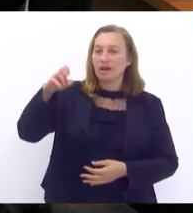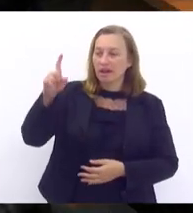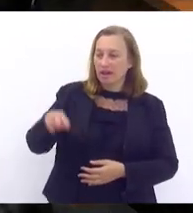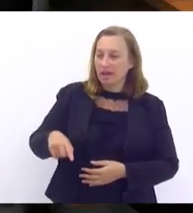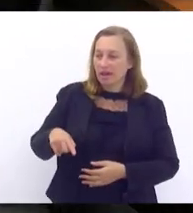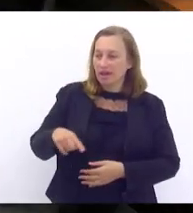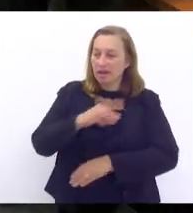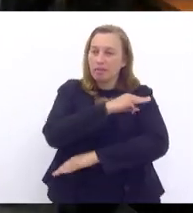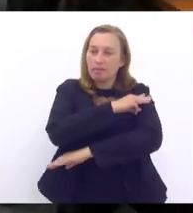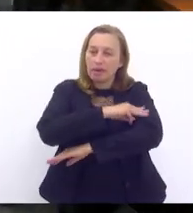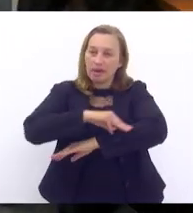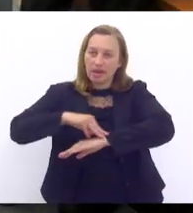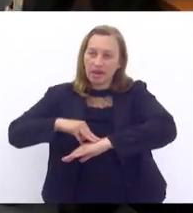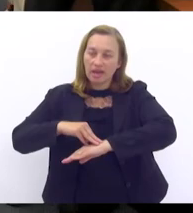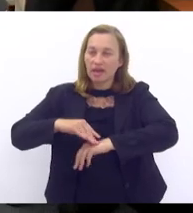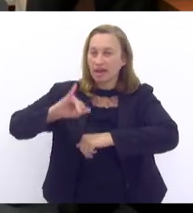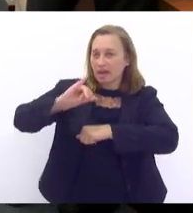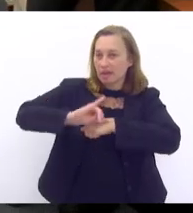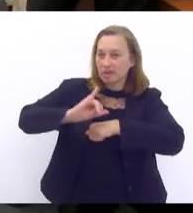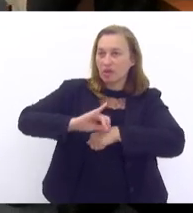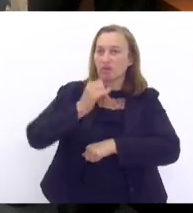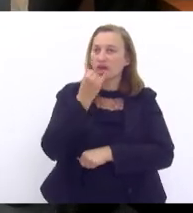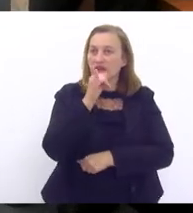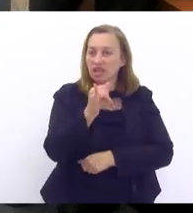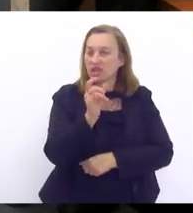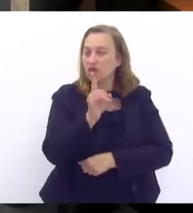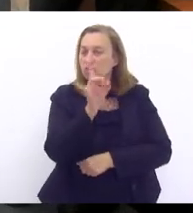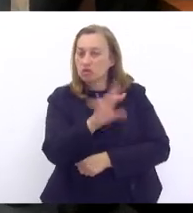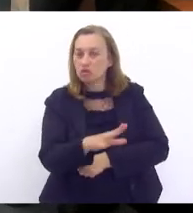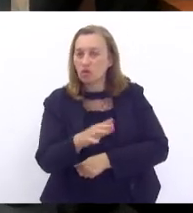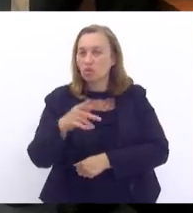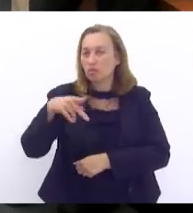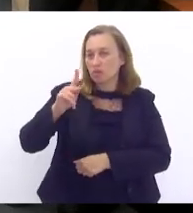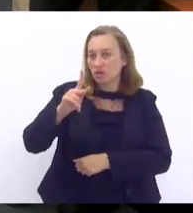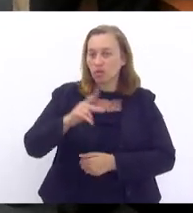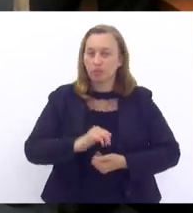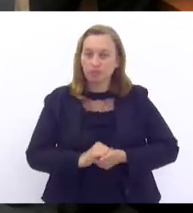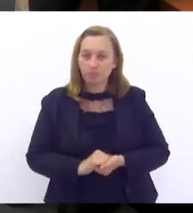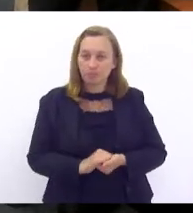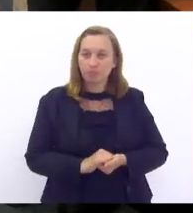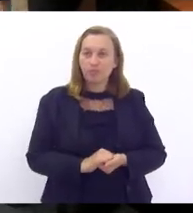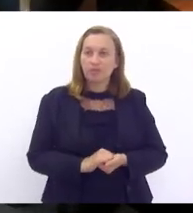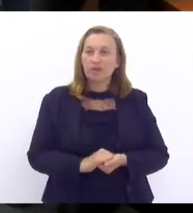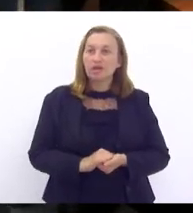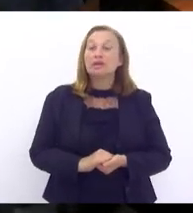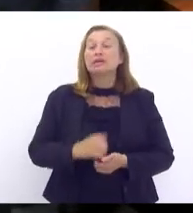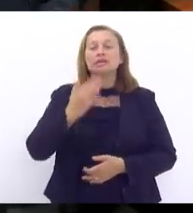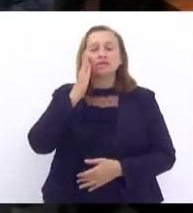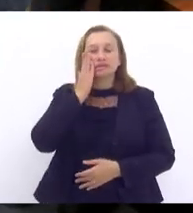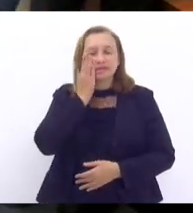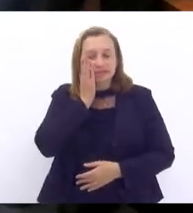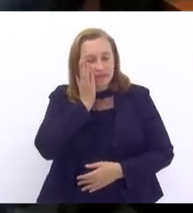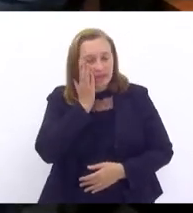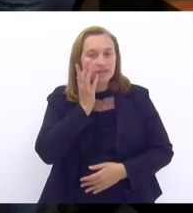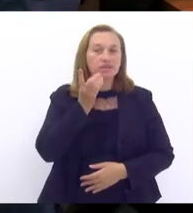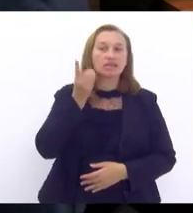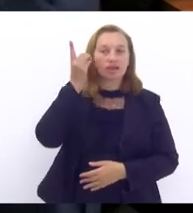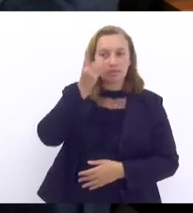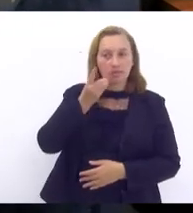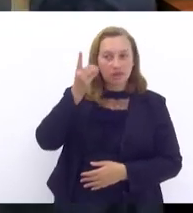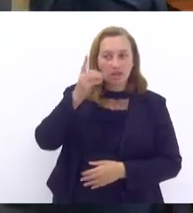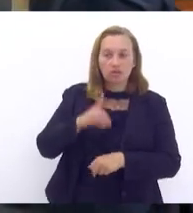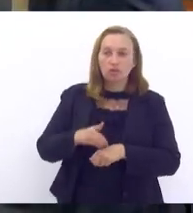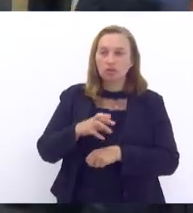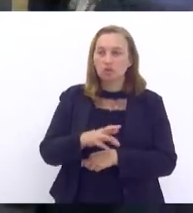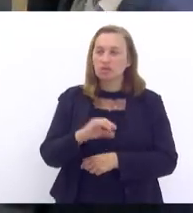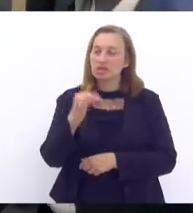da energia e não só como capital do petróleo. Entendo, deputado doutor